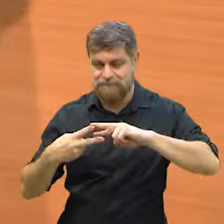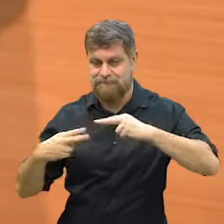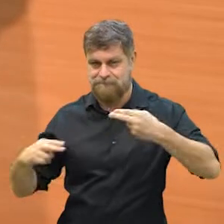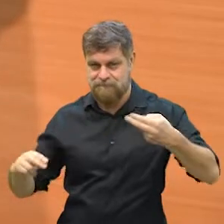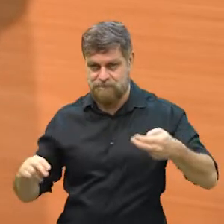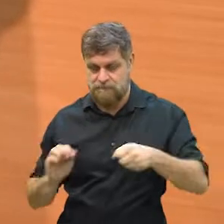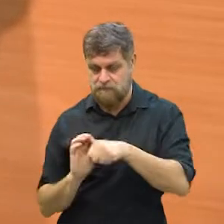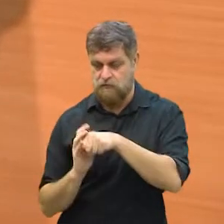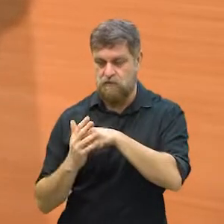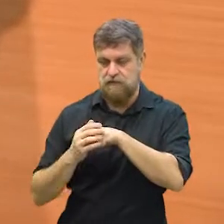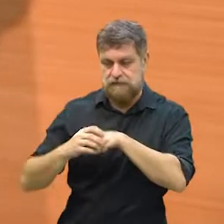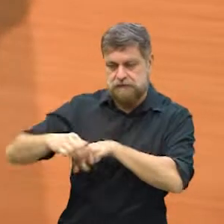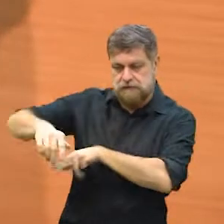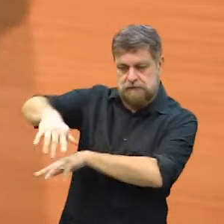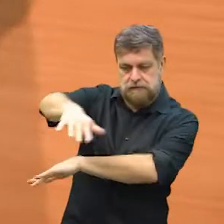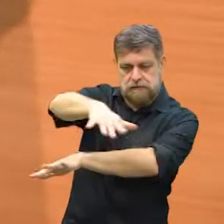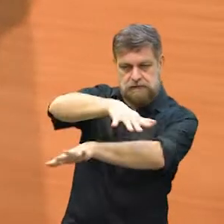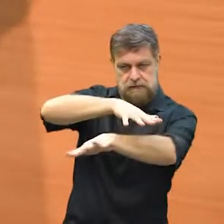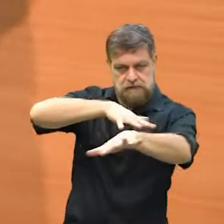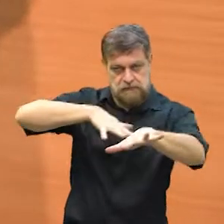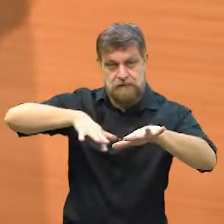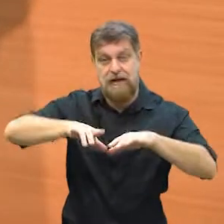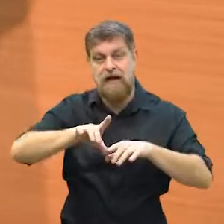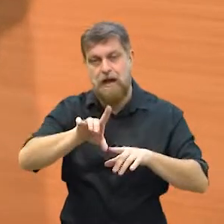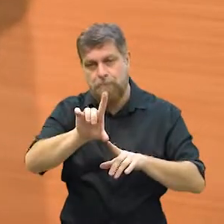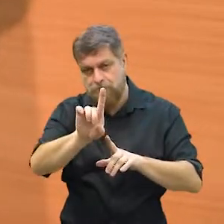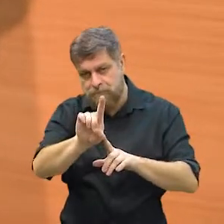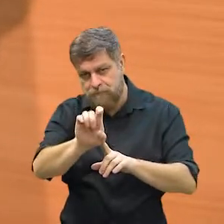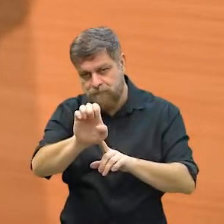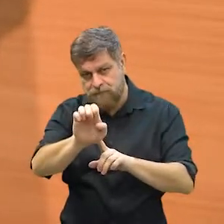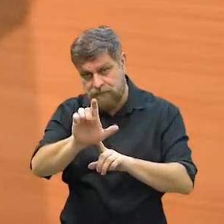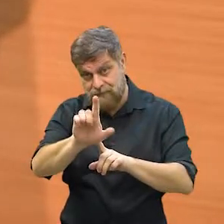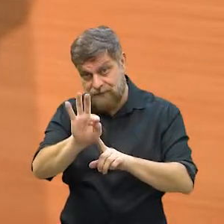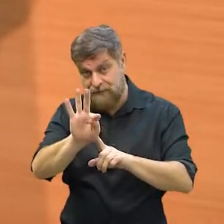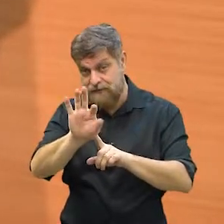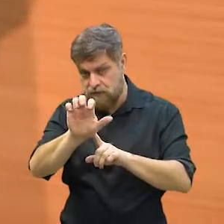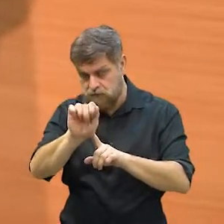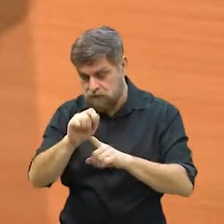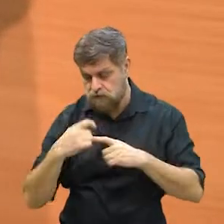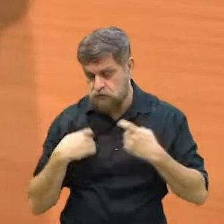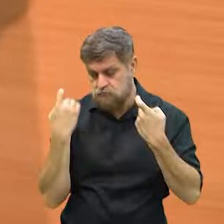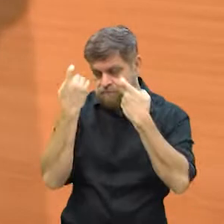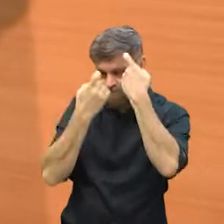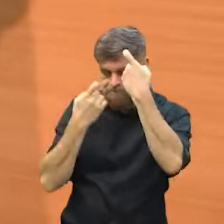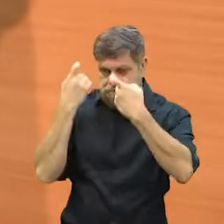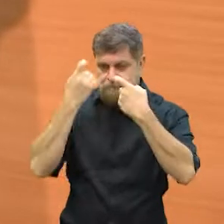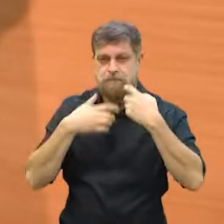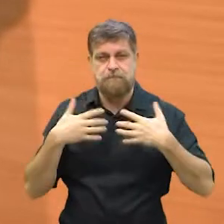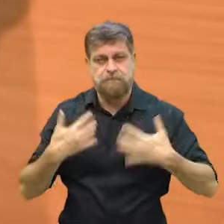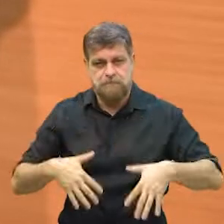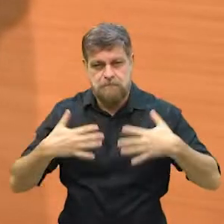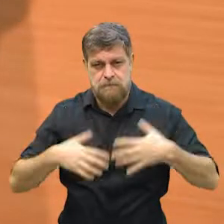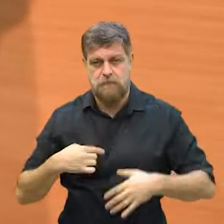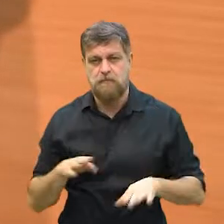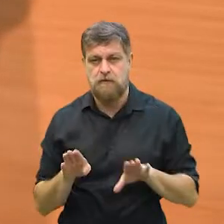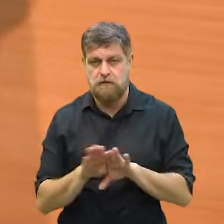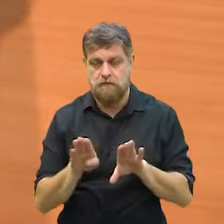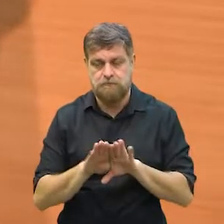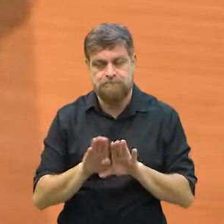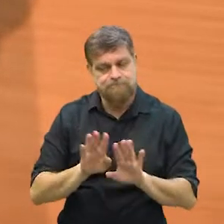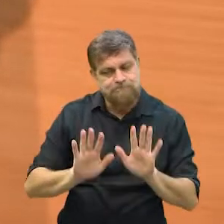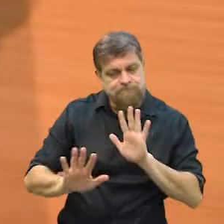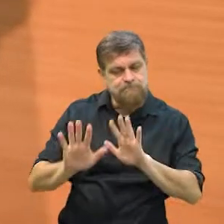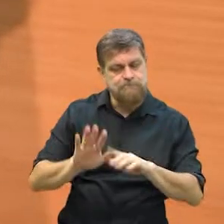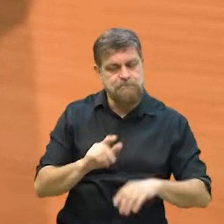cepas circulando, inclusive a variante Delta, que tem preocupado muito. Então, ao mesmo tempo, me